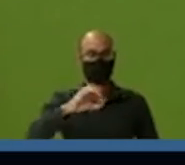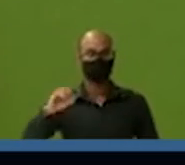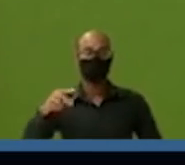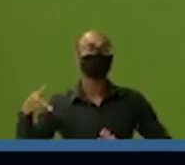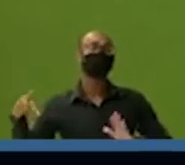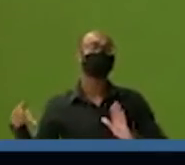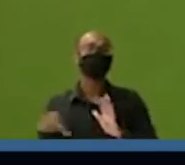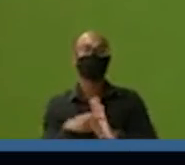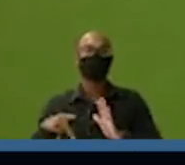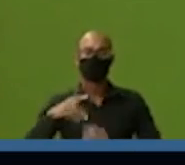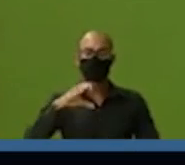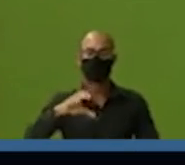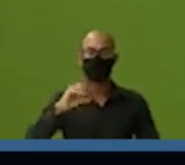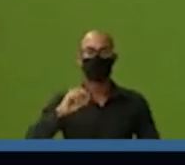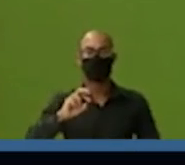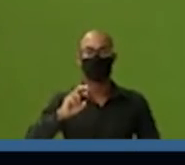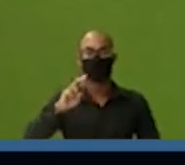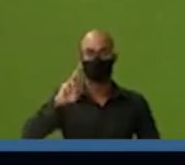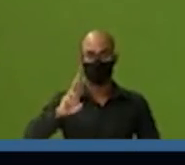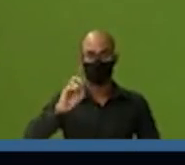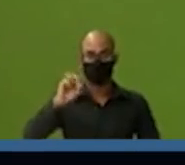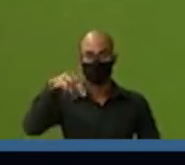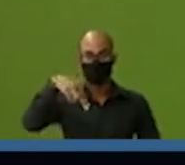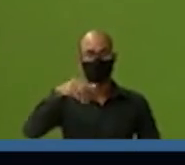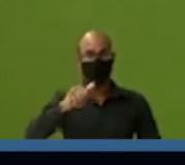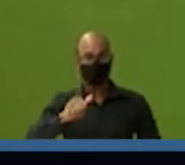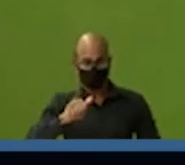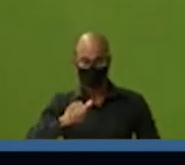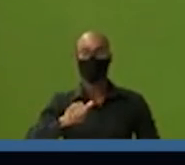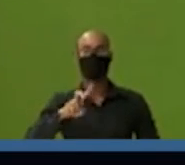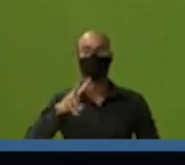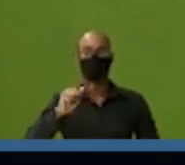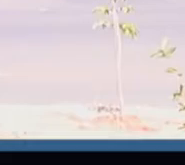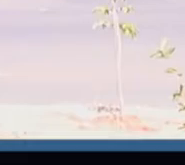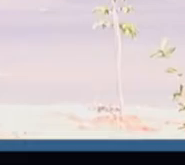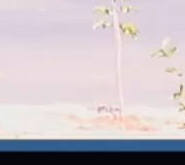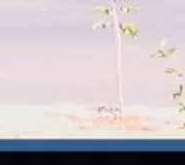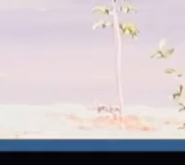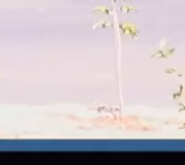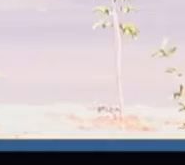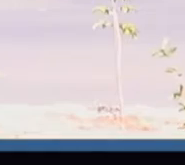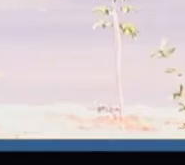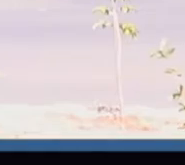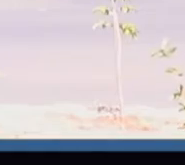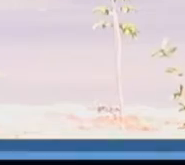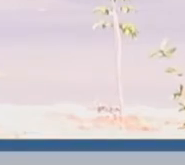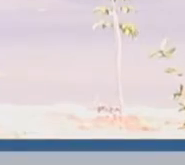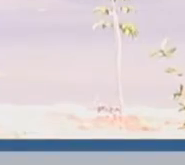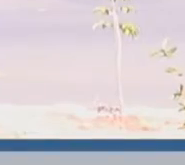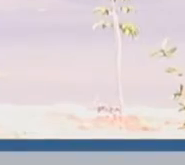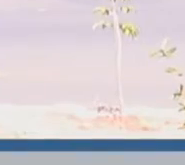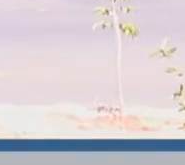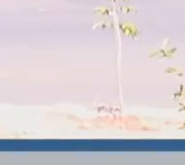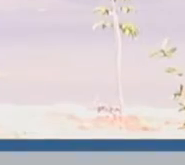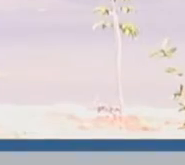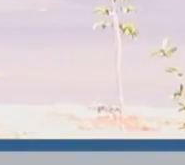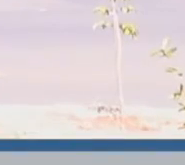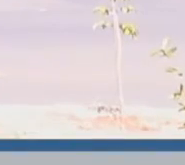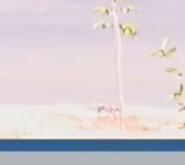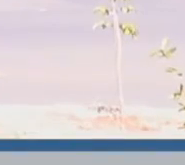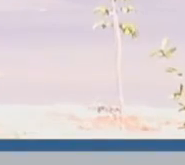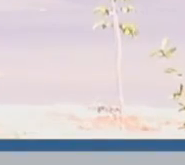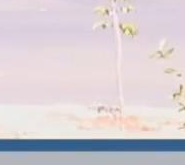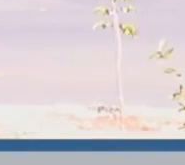a Coronavac, para o Distrito Sanitário Especial Indígena. Em Três Lagoas, há mais de uma